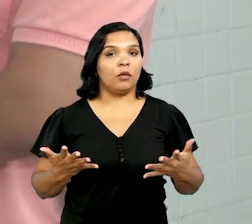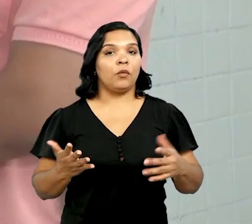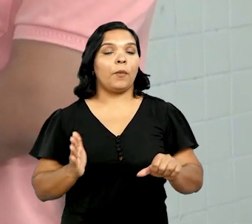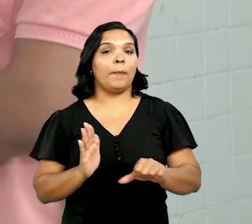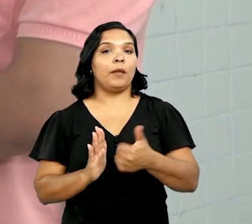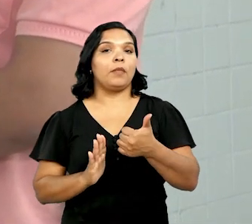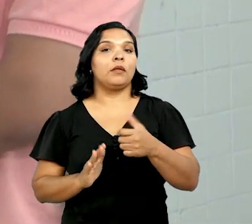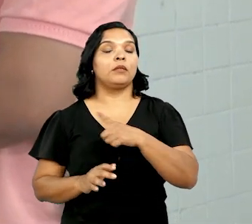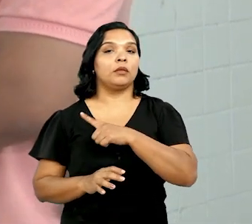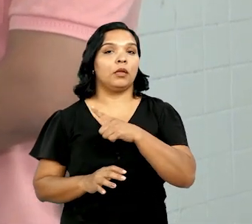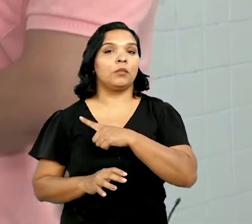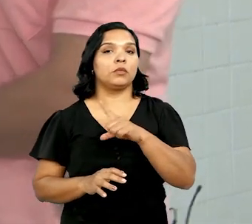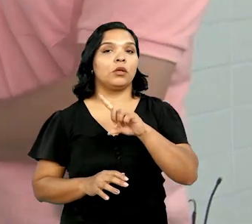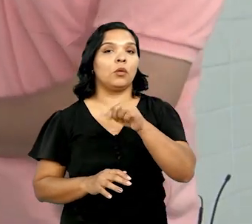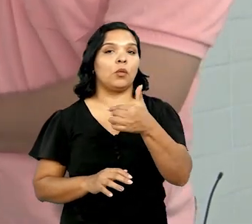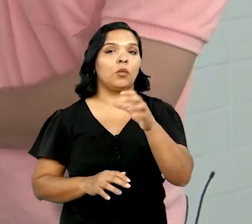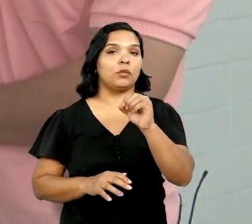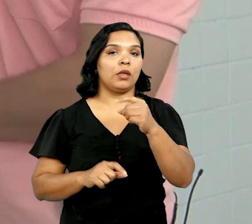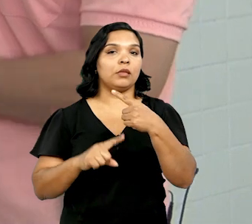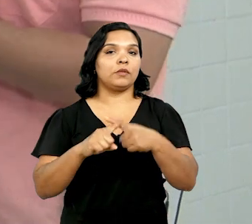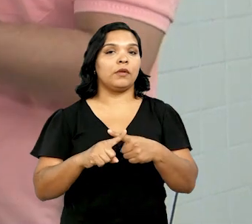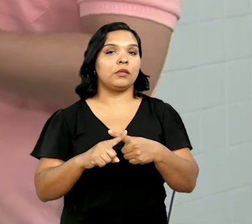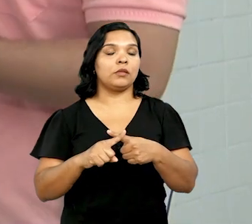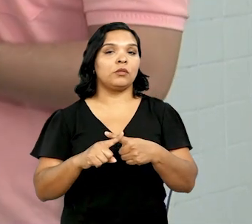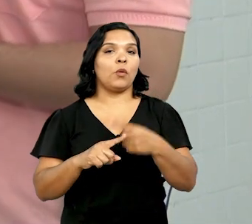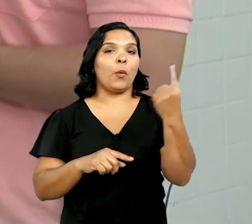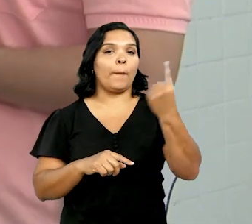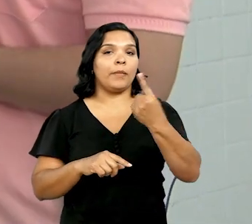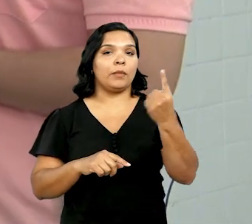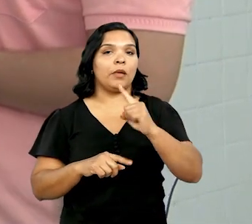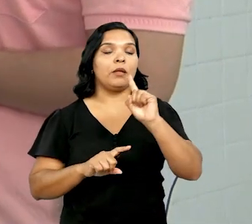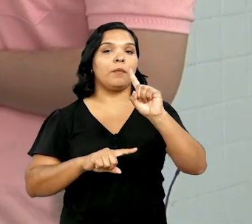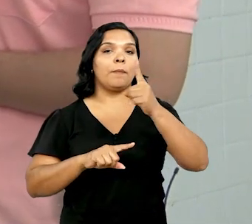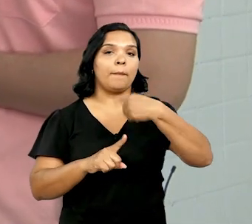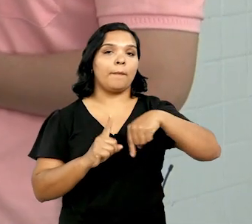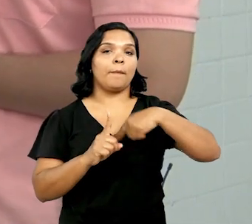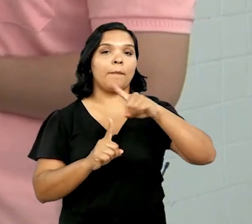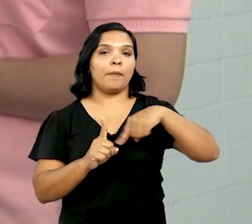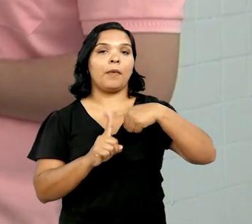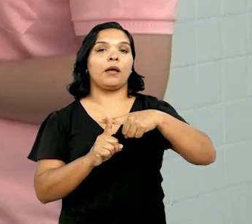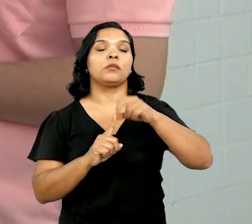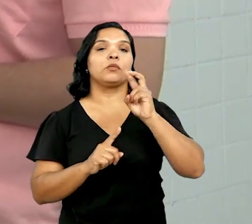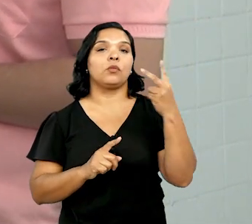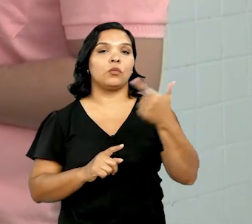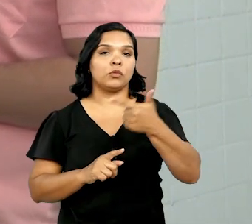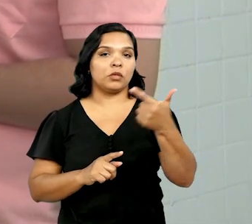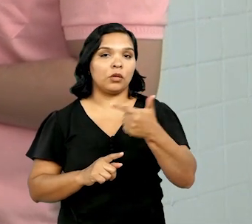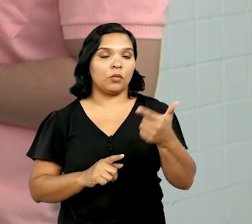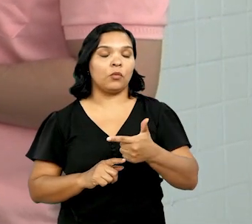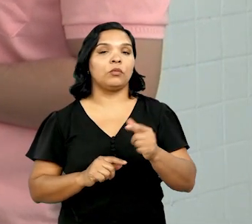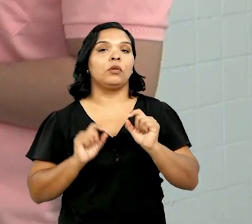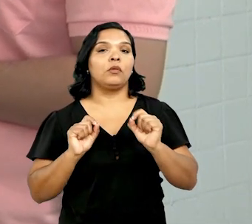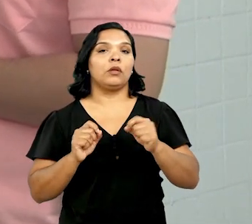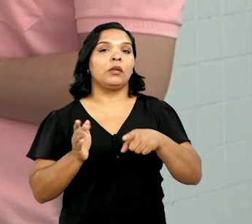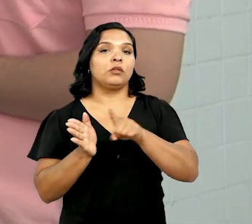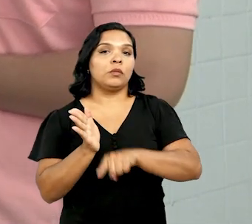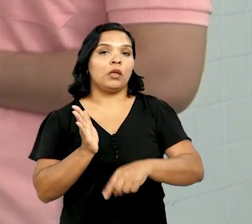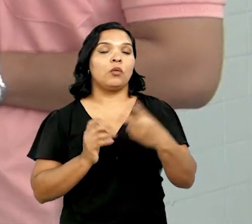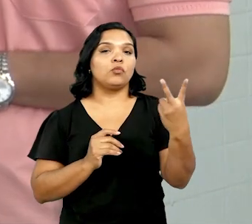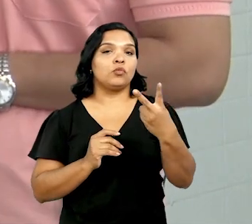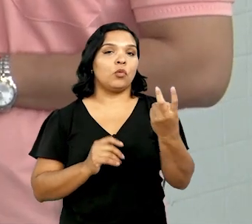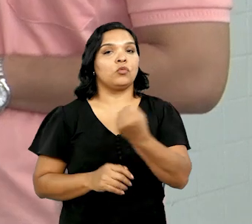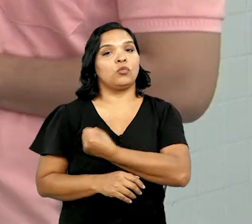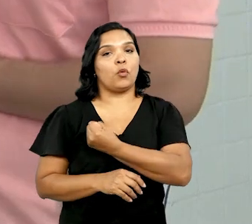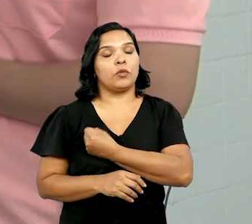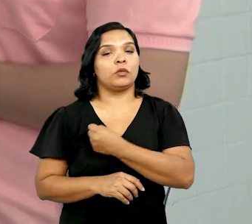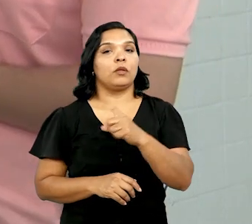Então, o primeiro passo tínhamos aqui o 10 vezes o primeiro dígito mais o segundo. O segundo passo é solicitado que ele subtraia esses